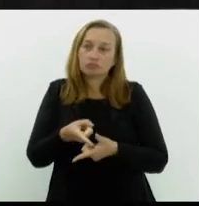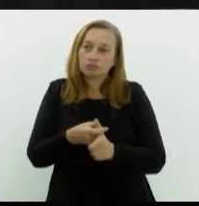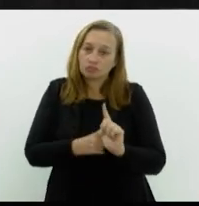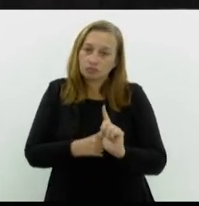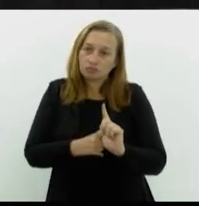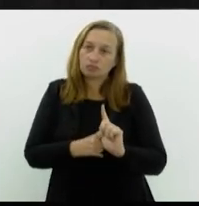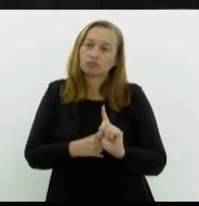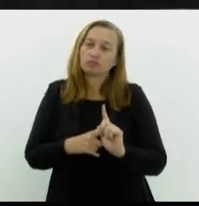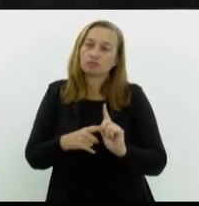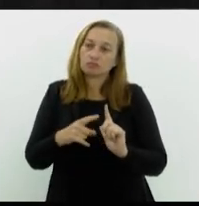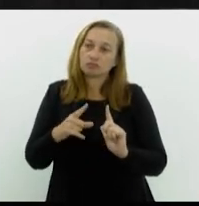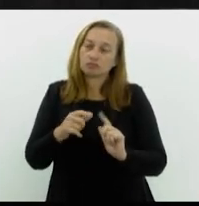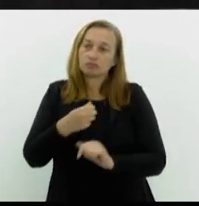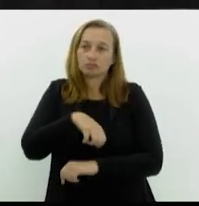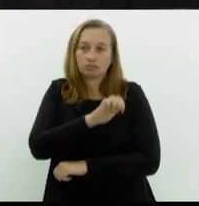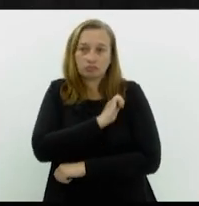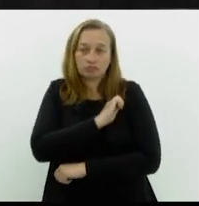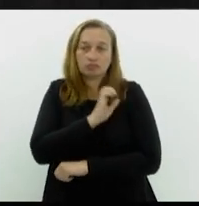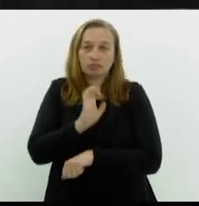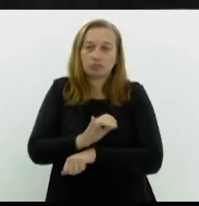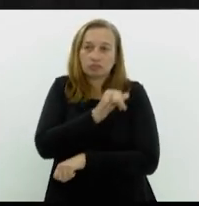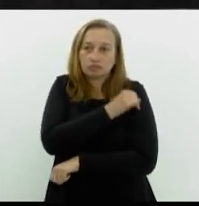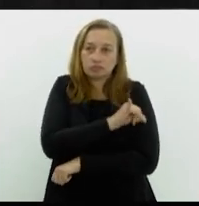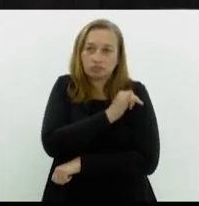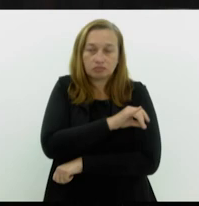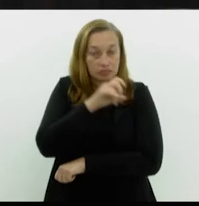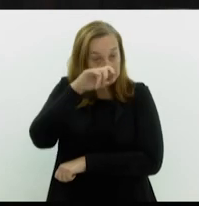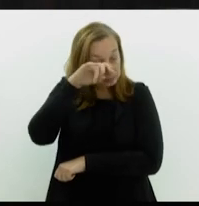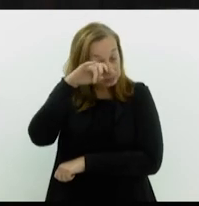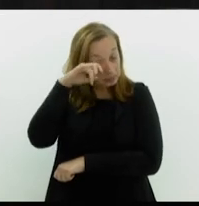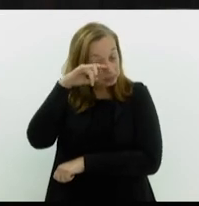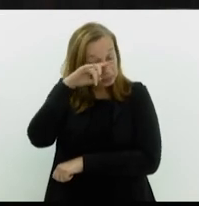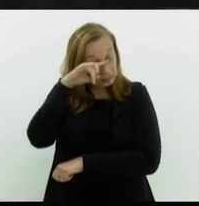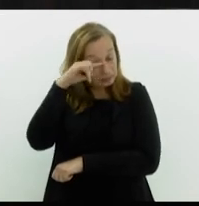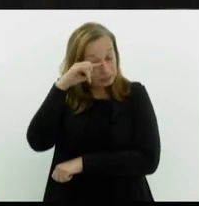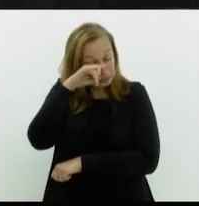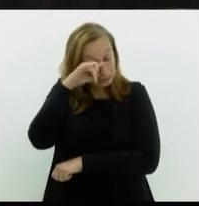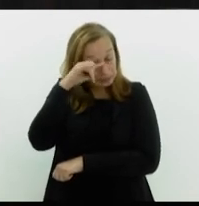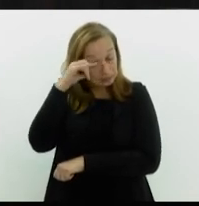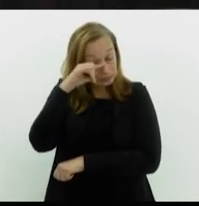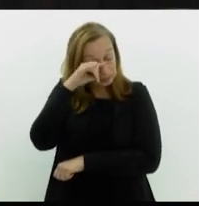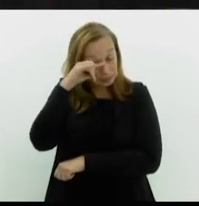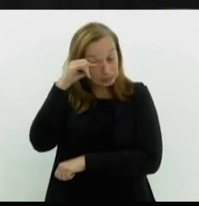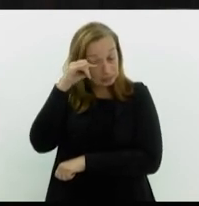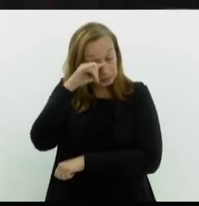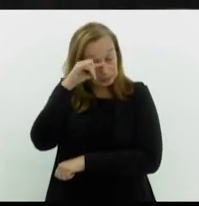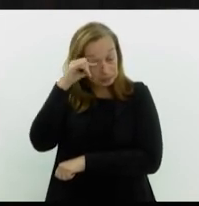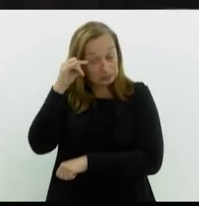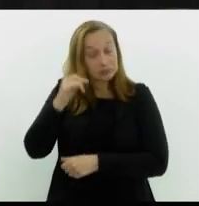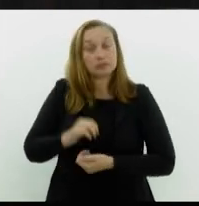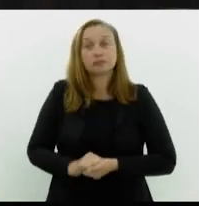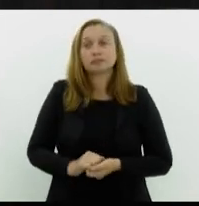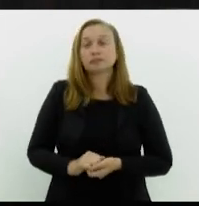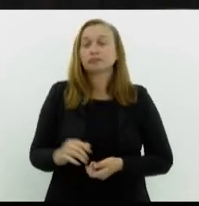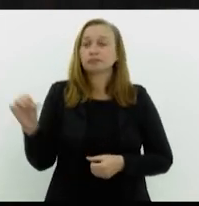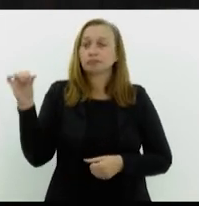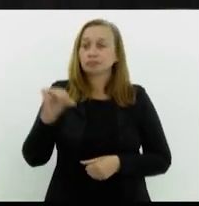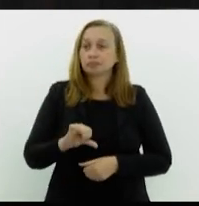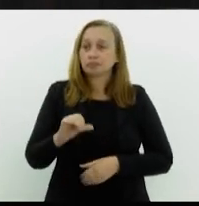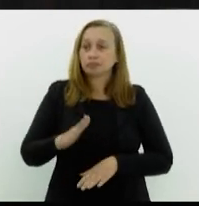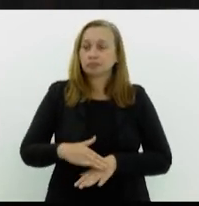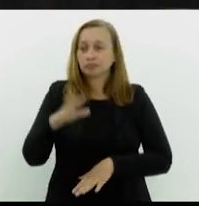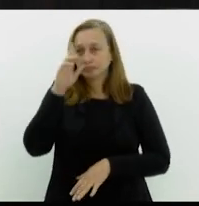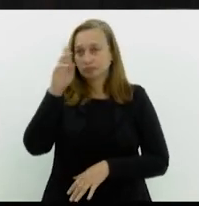fiscal, como o estado do Rio de Janeiro, que o serviço da dívida. E para piorar,